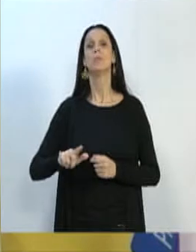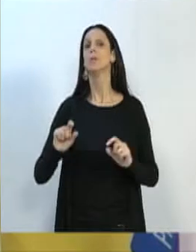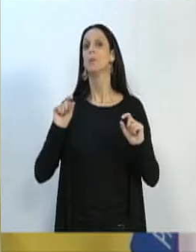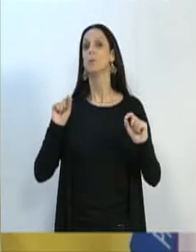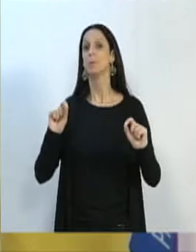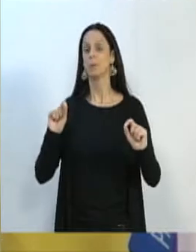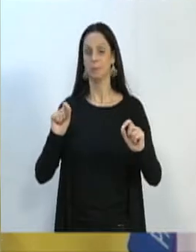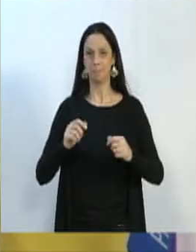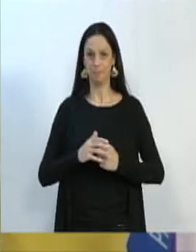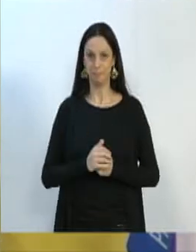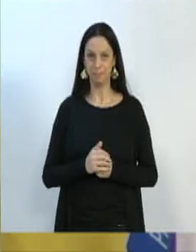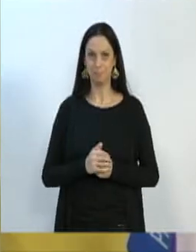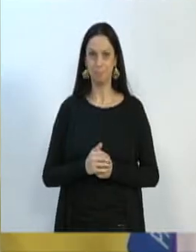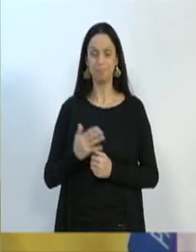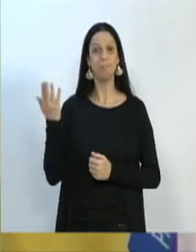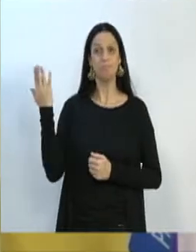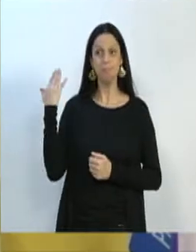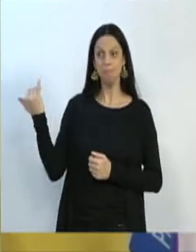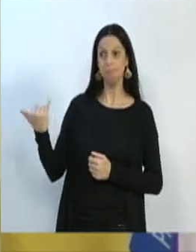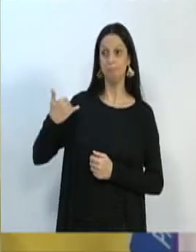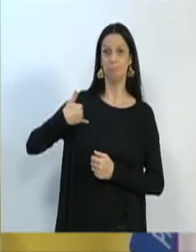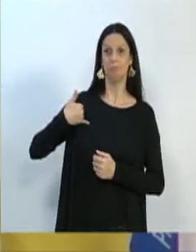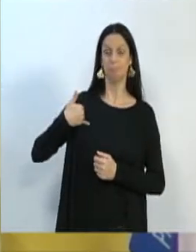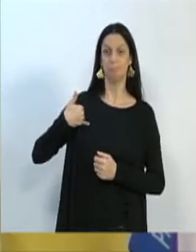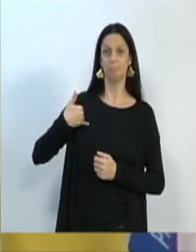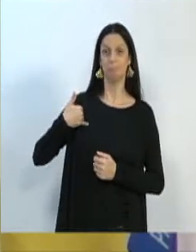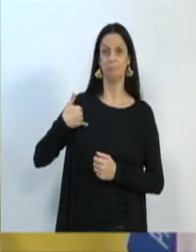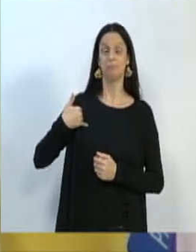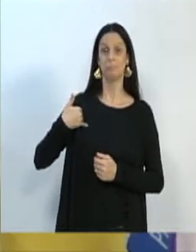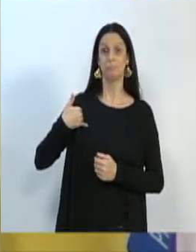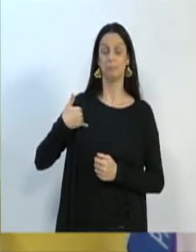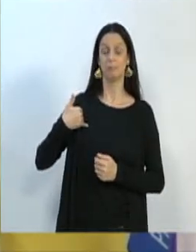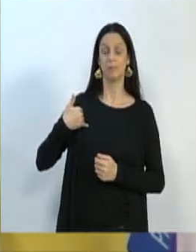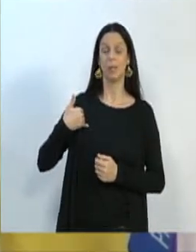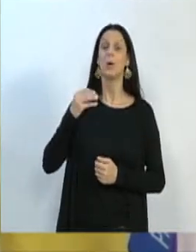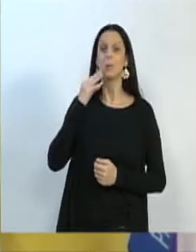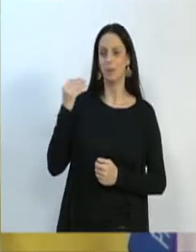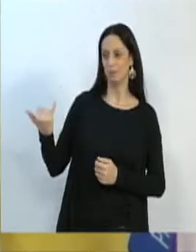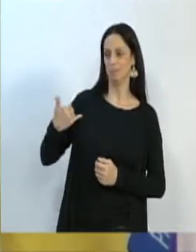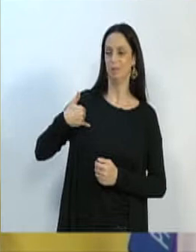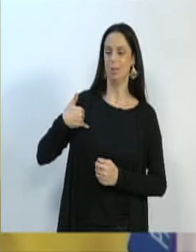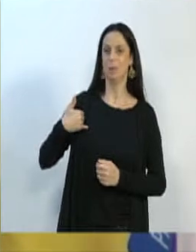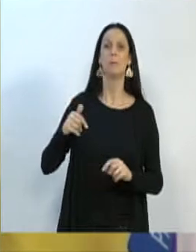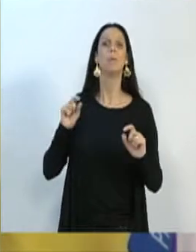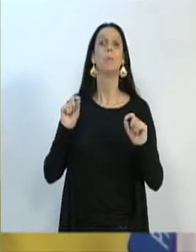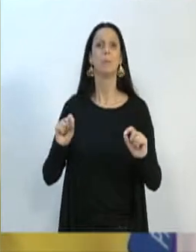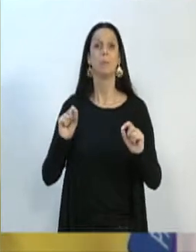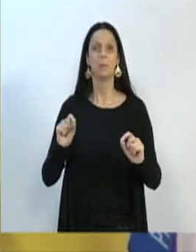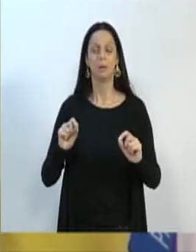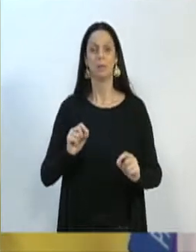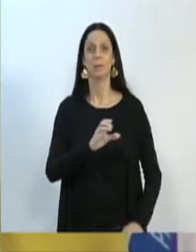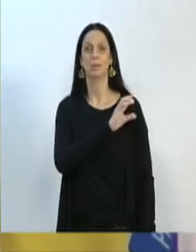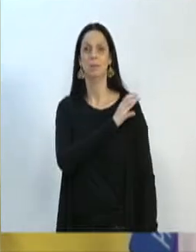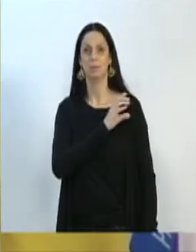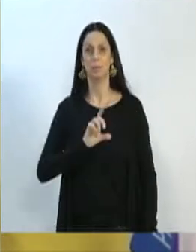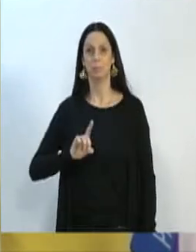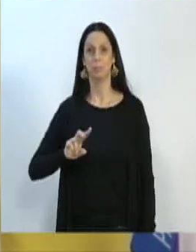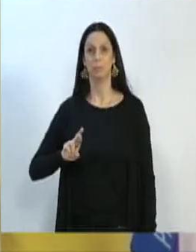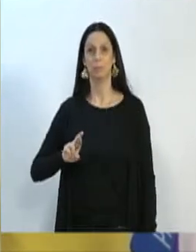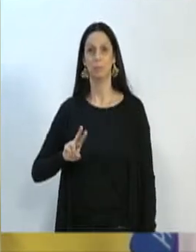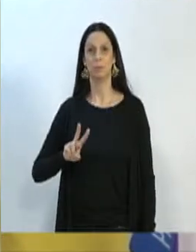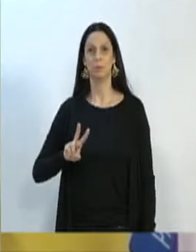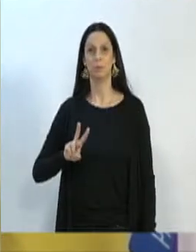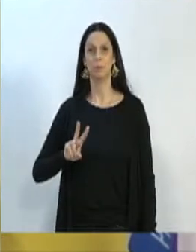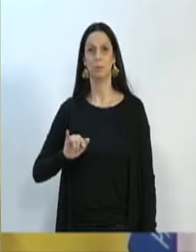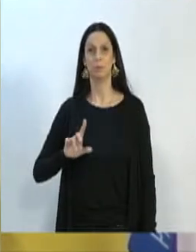fomos primeiramente informados pelo professor Vereador Gilson da condição dos aí doutor Wilson Santiago